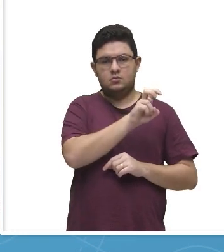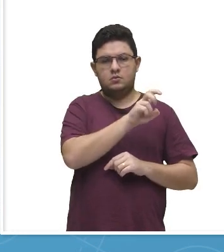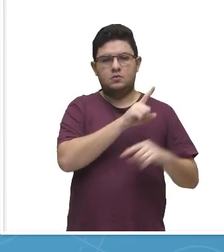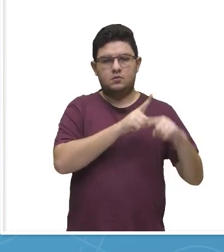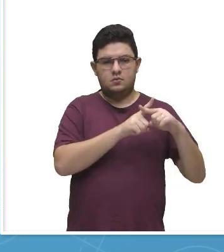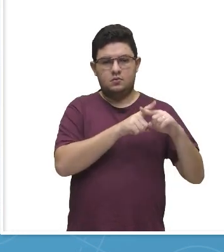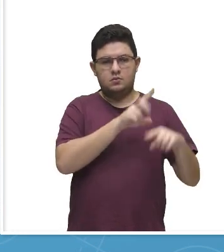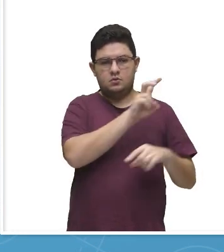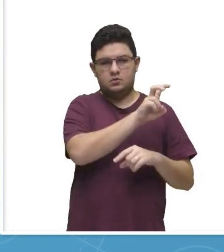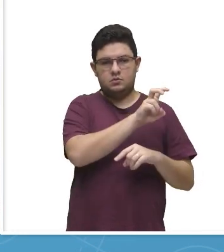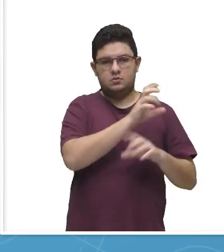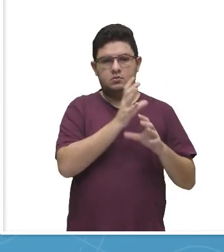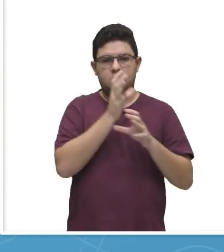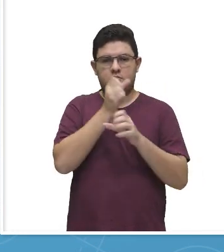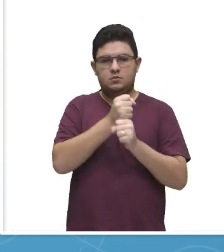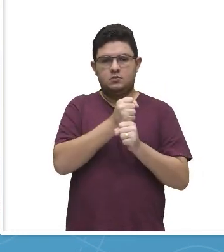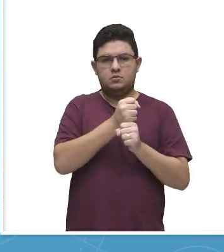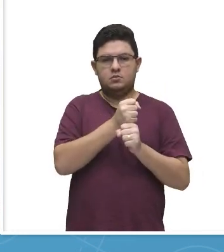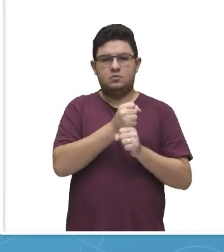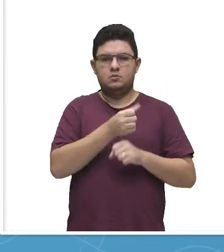5, 625.